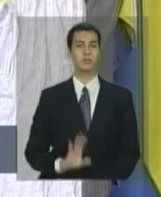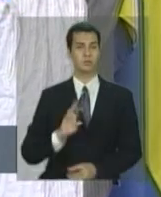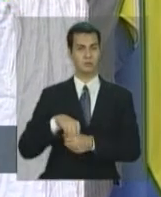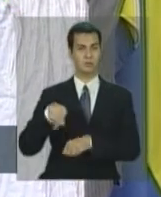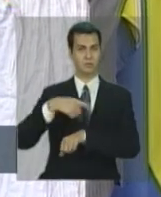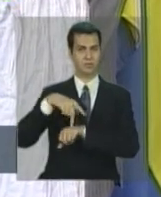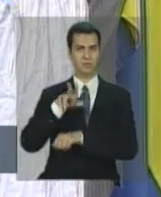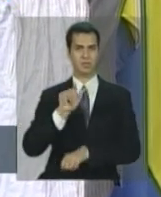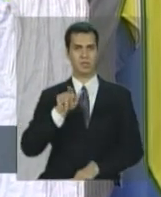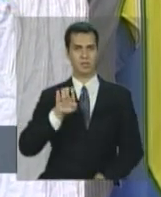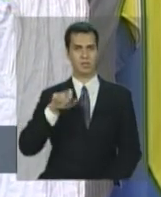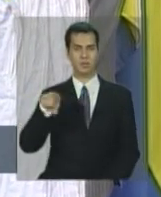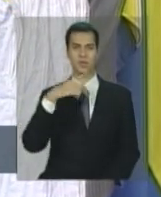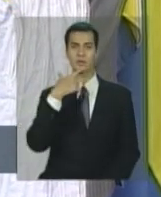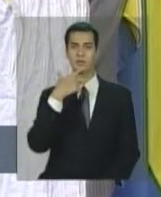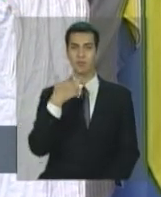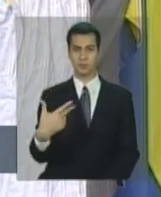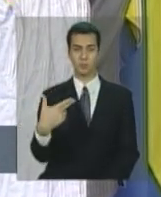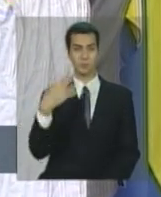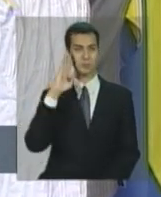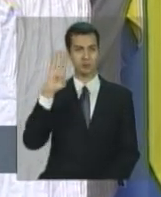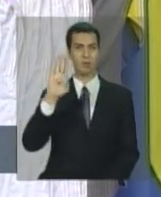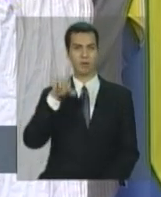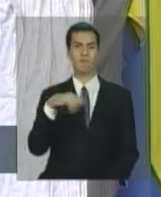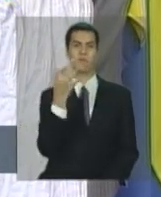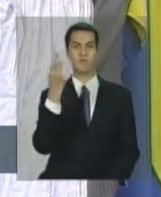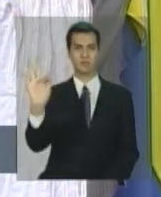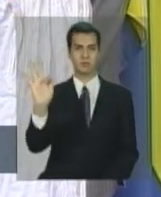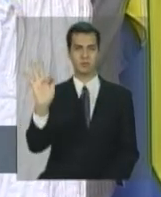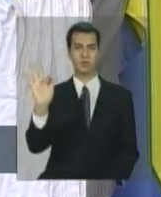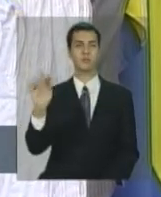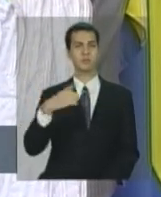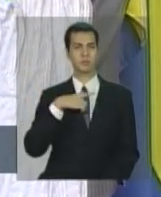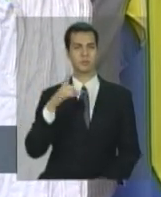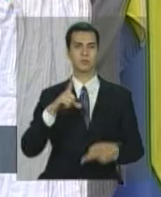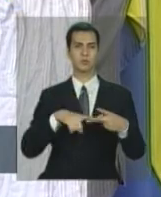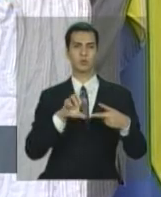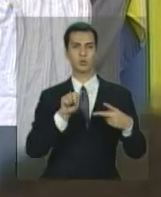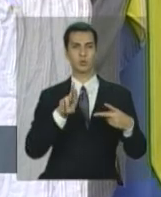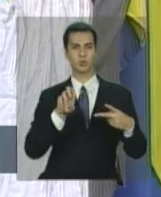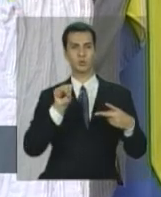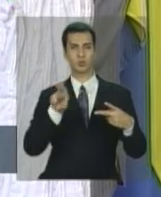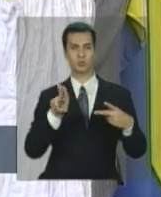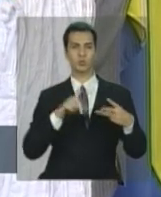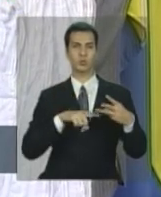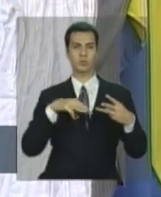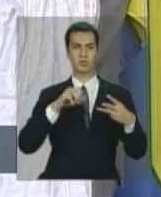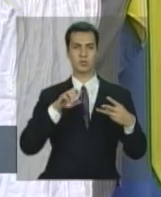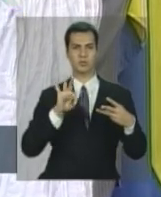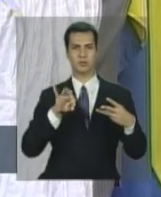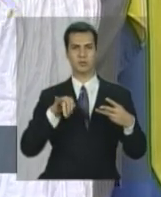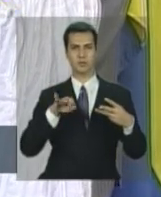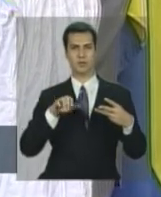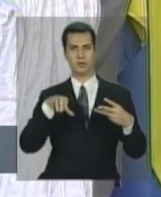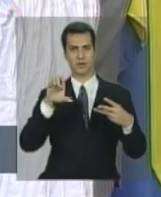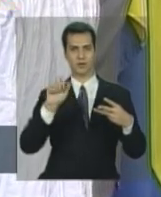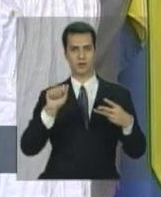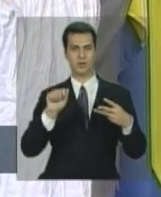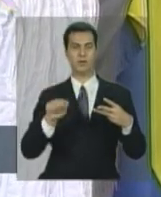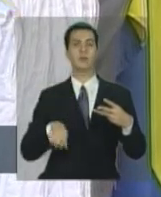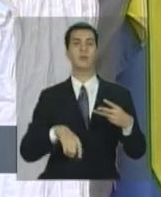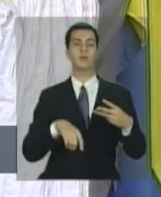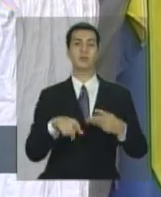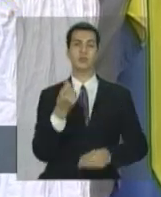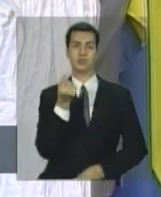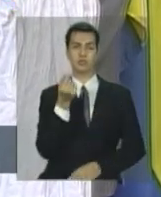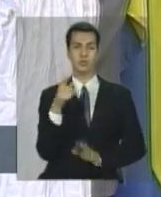da República é o francês, seguido dos dialetos Sussu e Manicá. A moeda utilizada